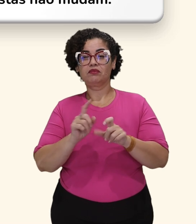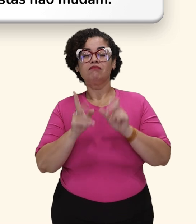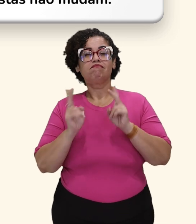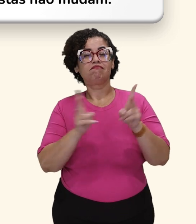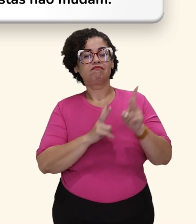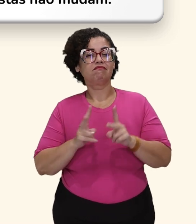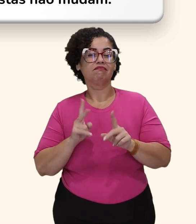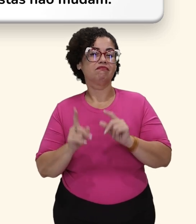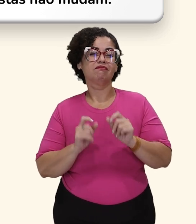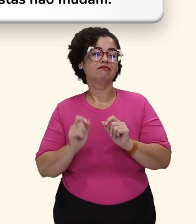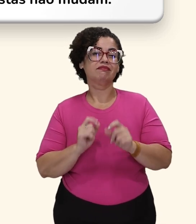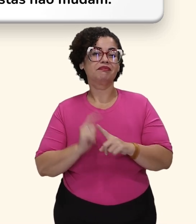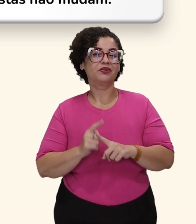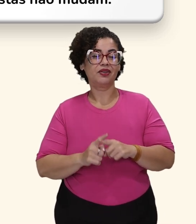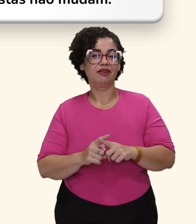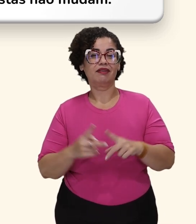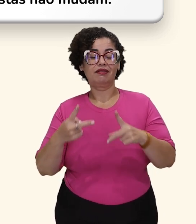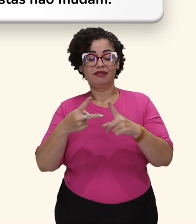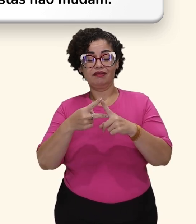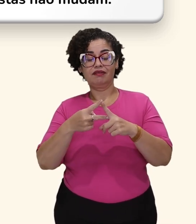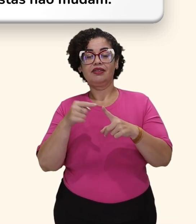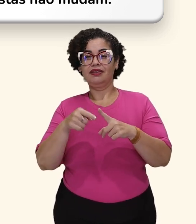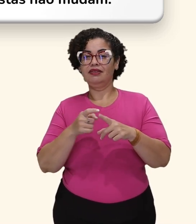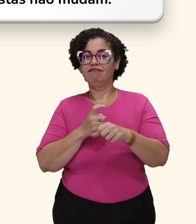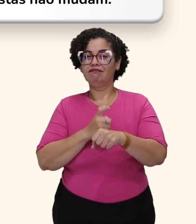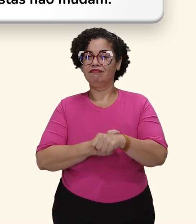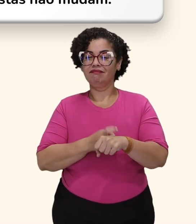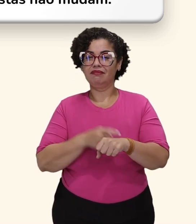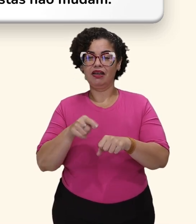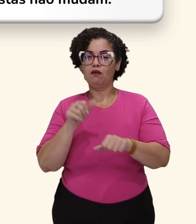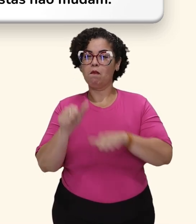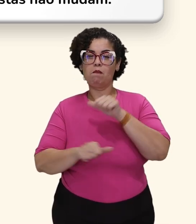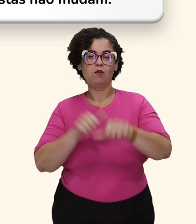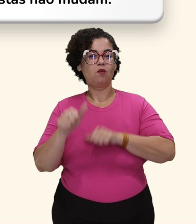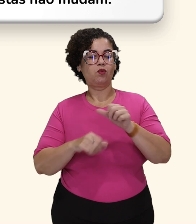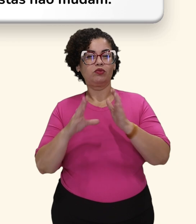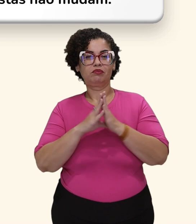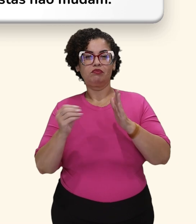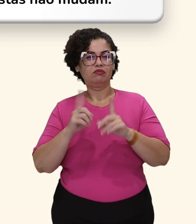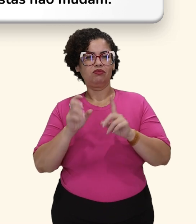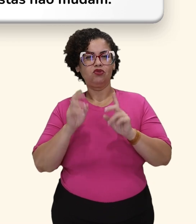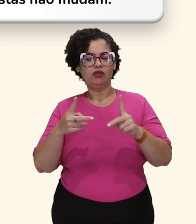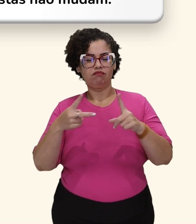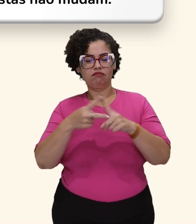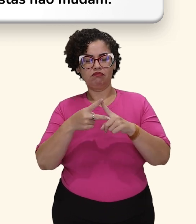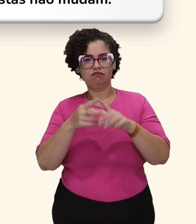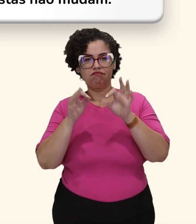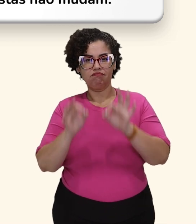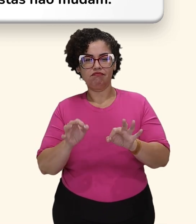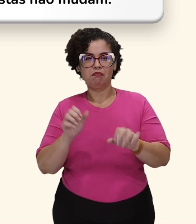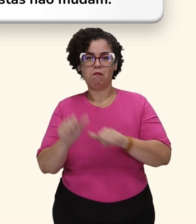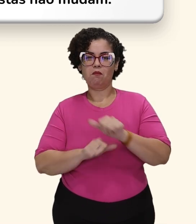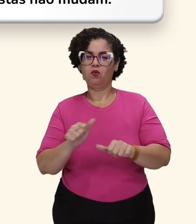mais, tá? E por que isso acontece? O triângulo é considerado um polígono rígido. Ele não muda a sua forma depois que as